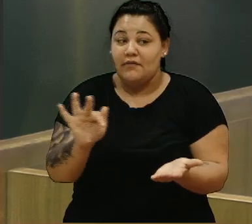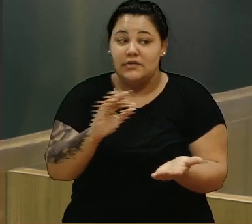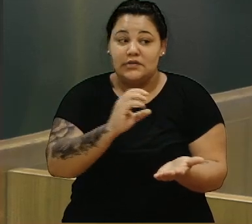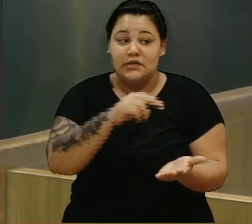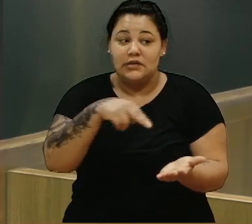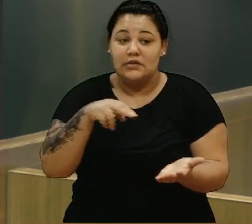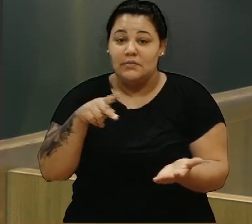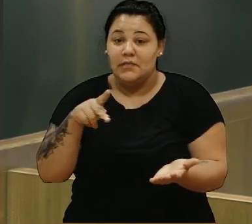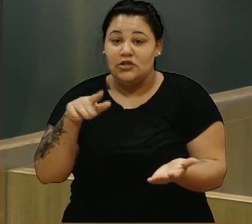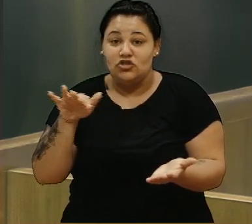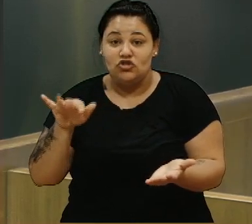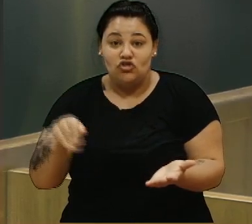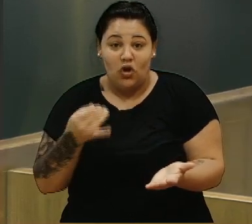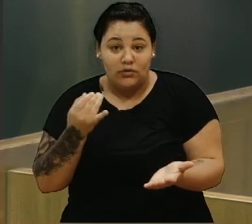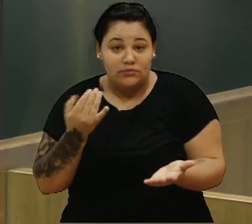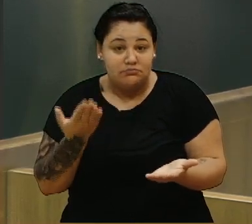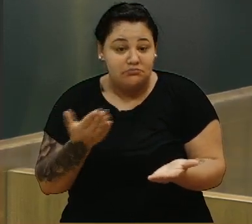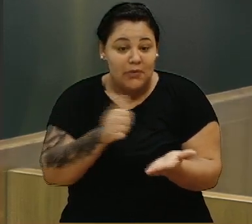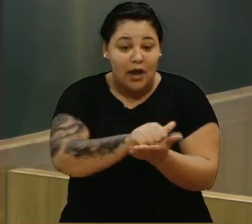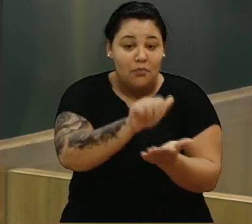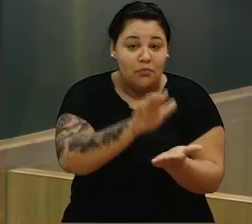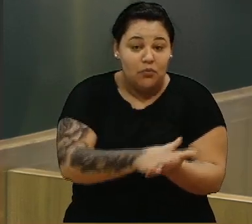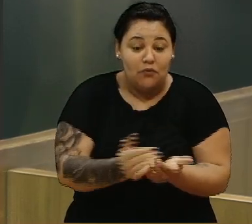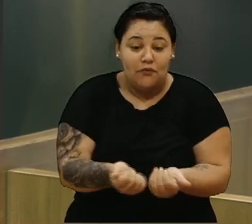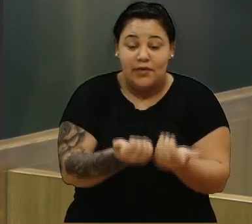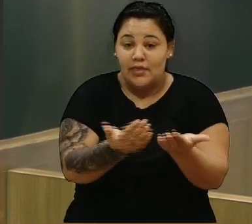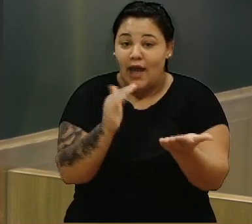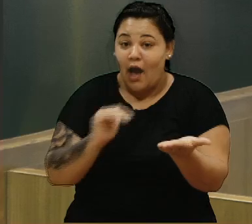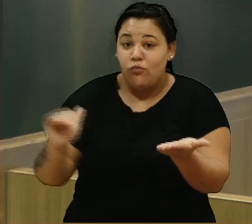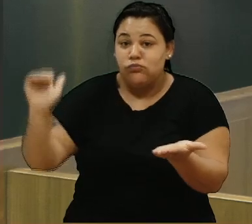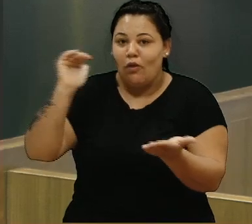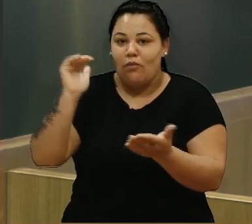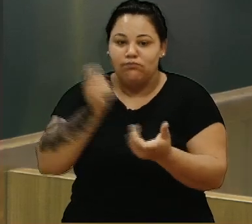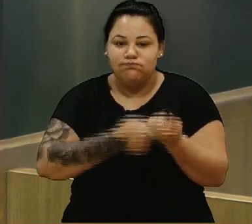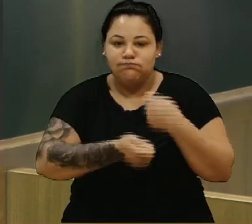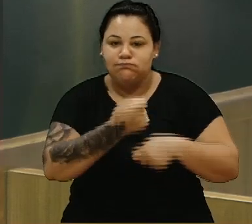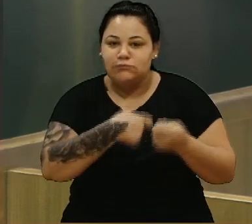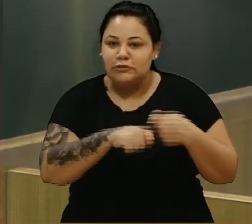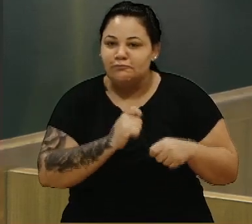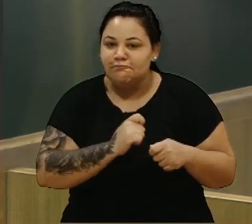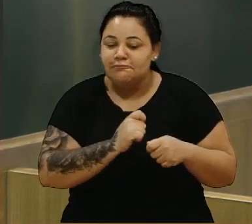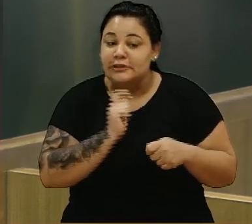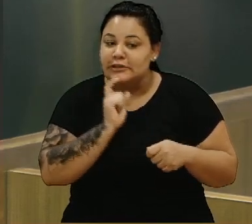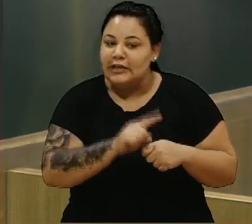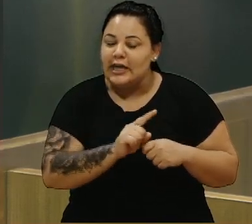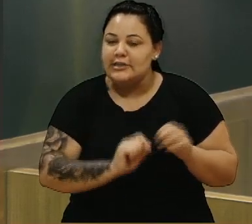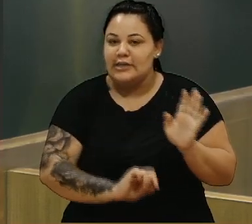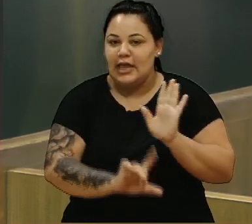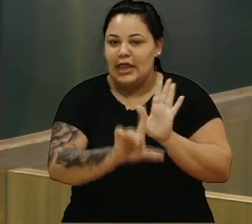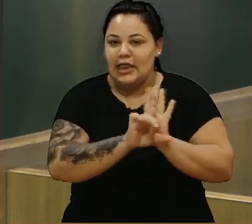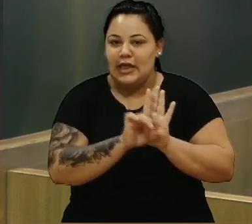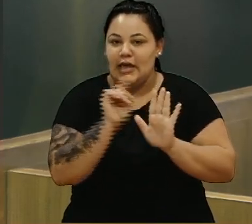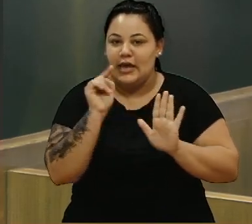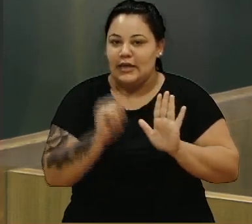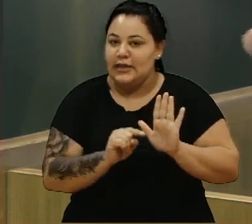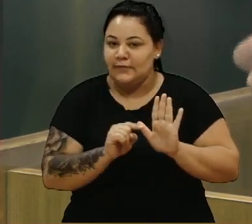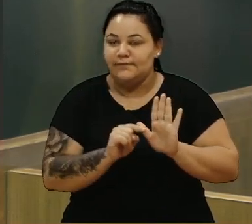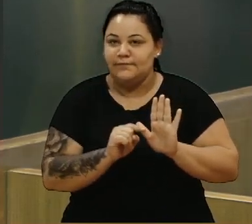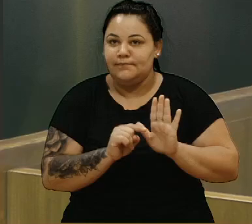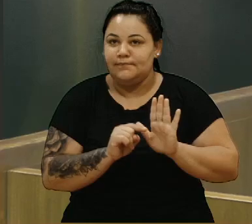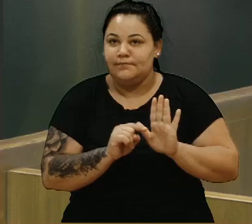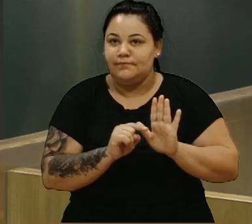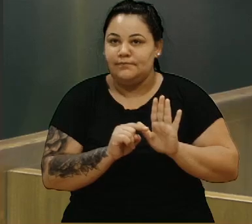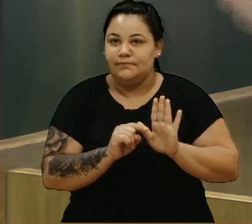A multa pode ser aplicada a autoridades administrativas. E essa lei aqui, os doutores